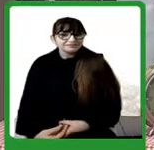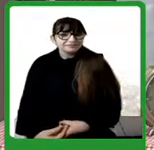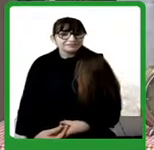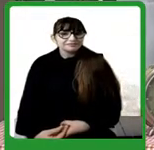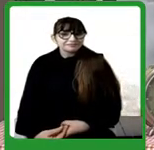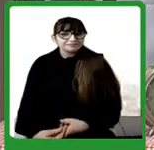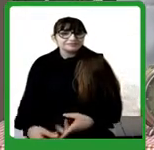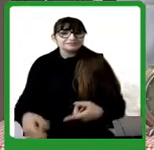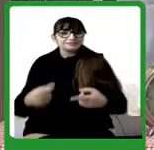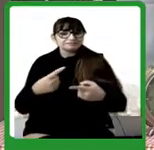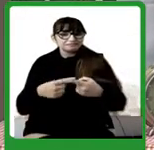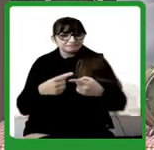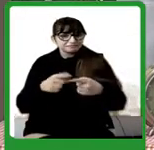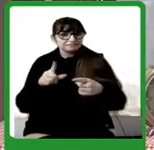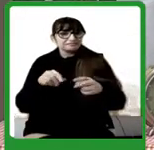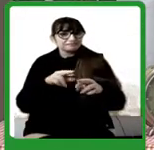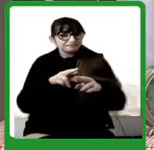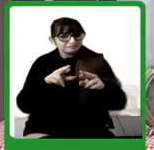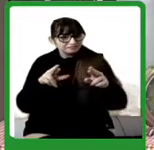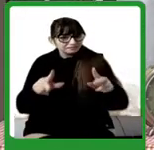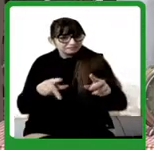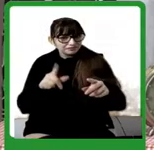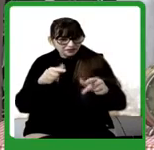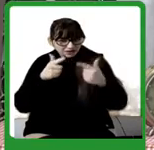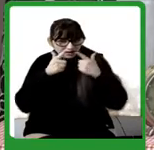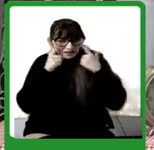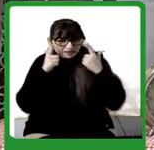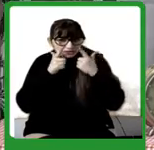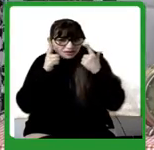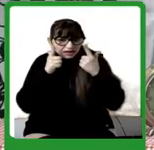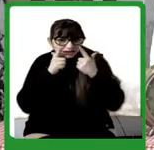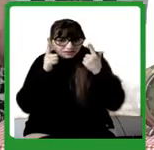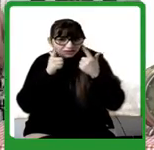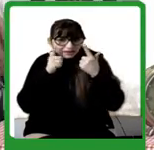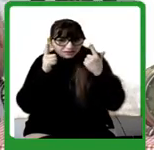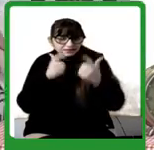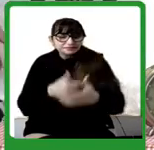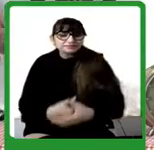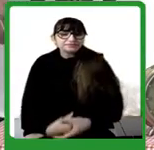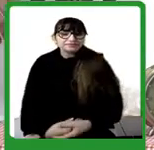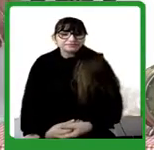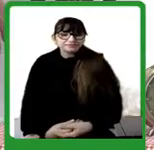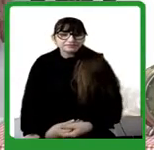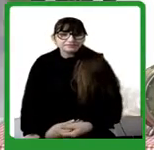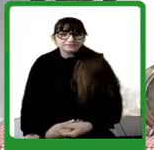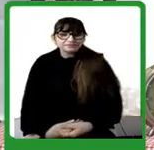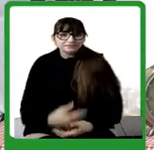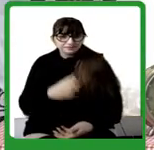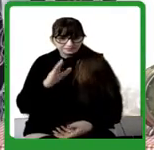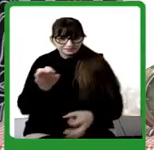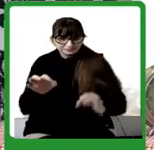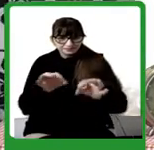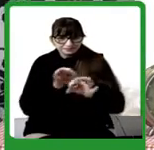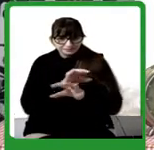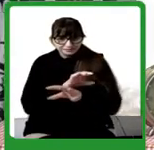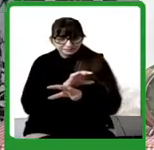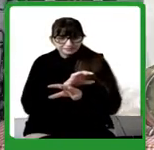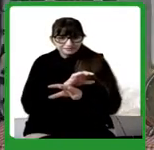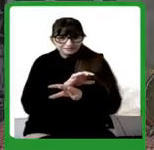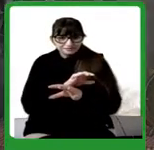Isso aqui é muito trabalho. Tu fez limpeza de pele, especial. Mataliza! Mas vem ver!